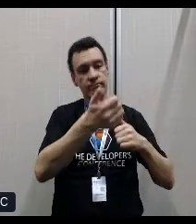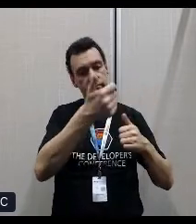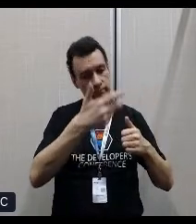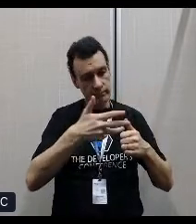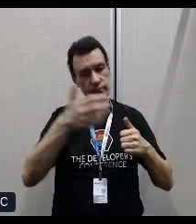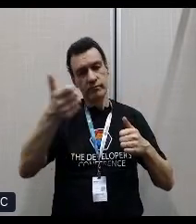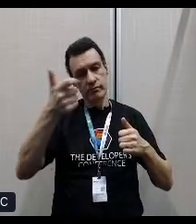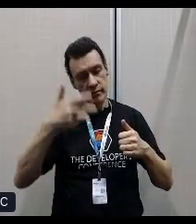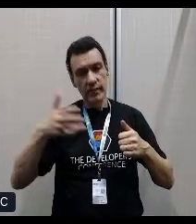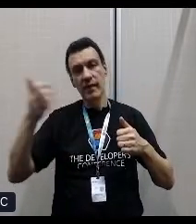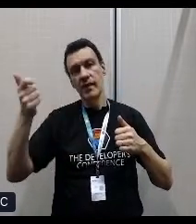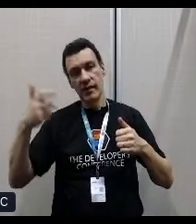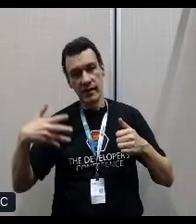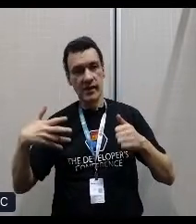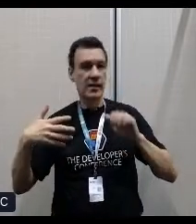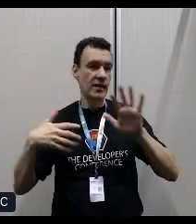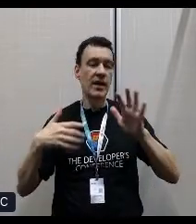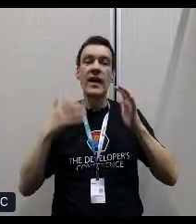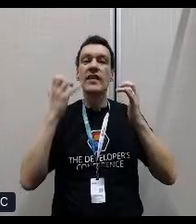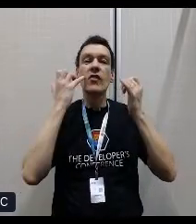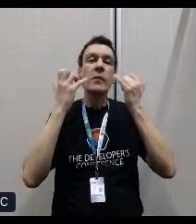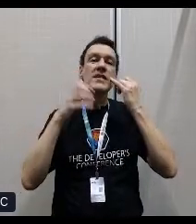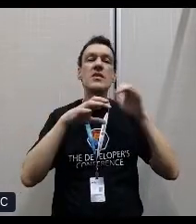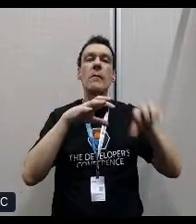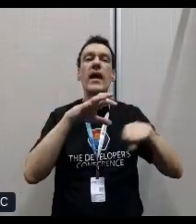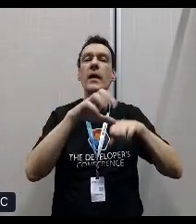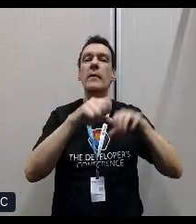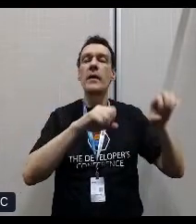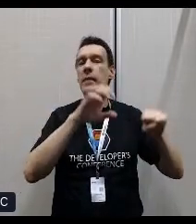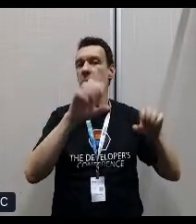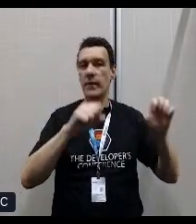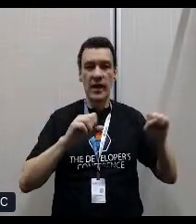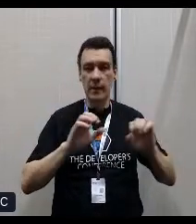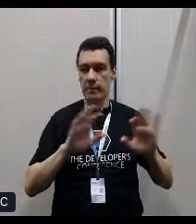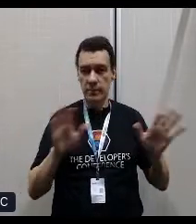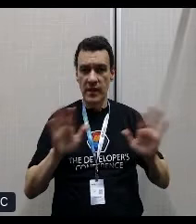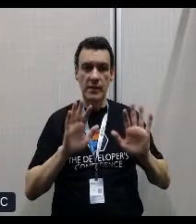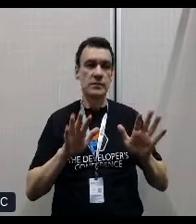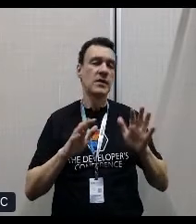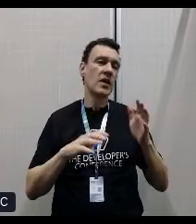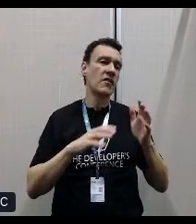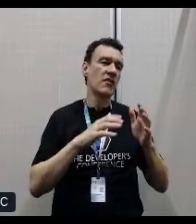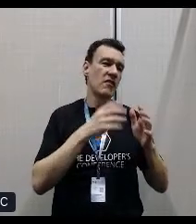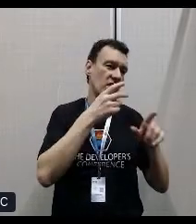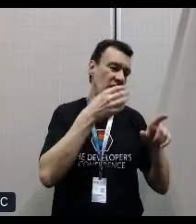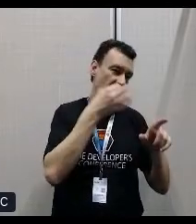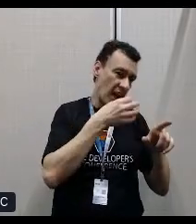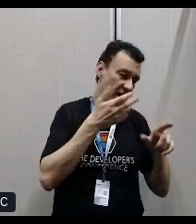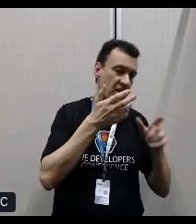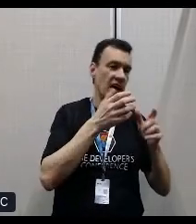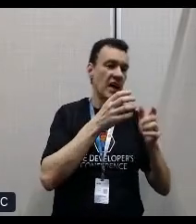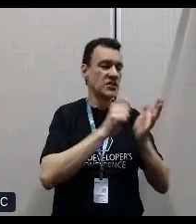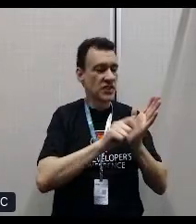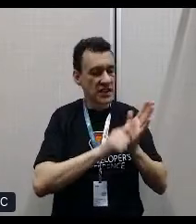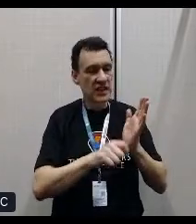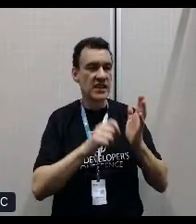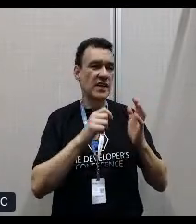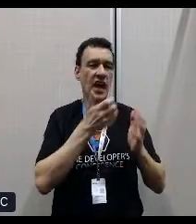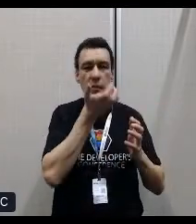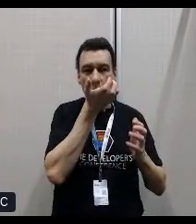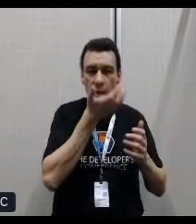as informações disponíveis em diferentes formatos, falado, escrito, desenhado, traduzido. Então, se você está fazendo a